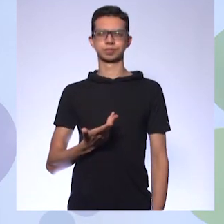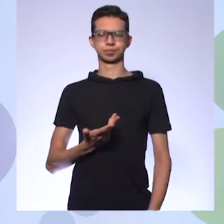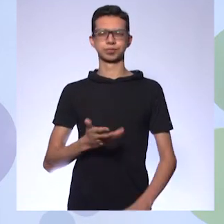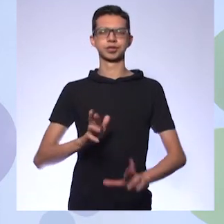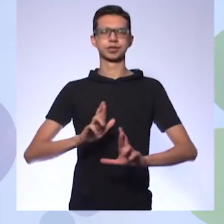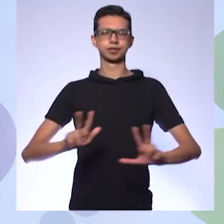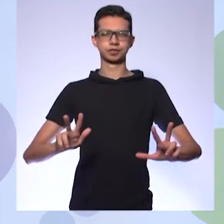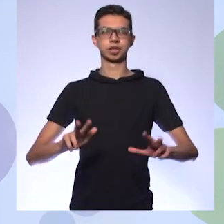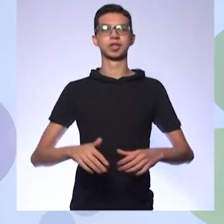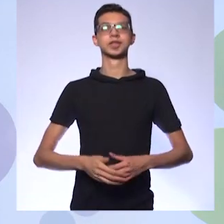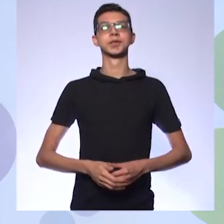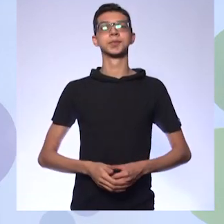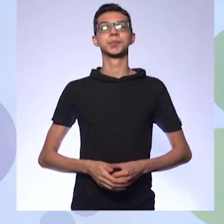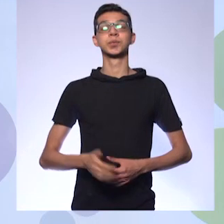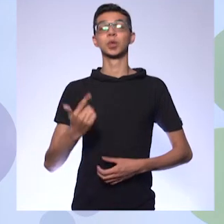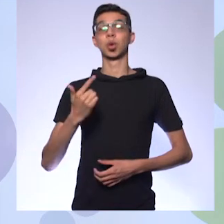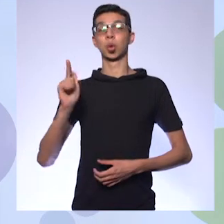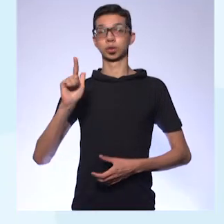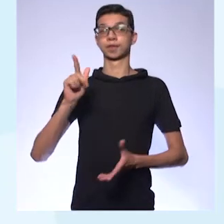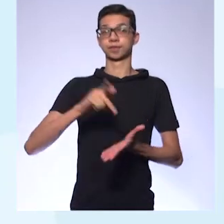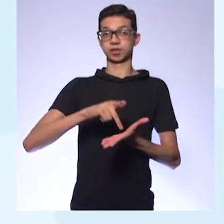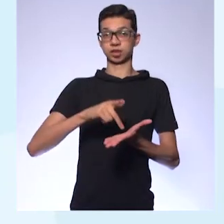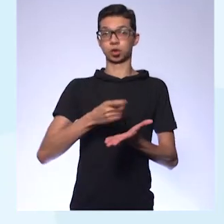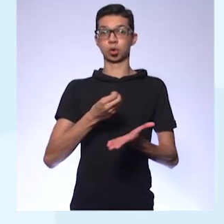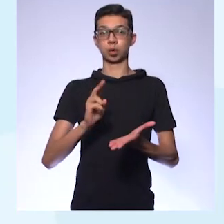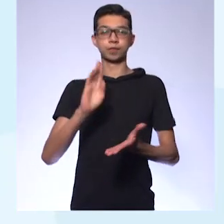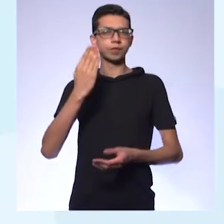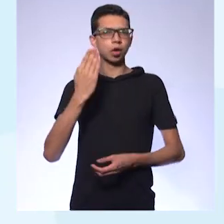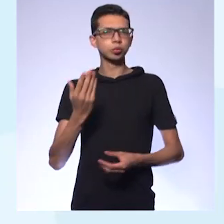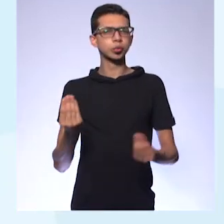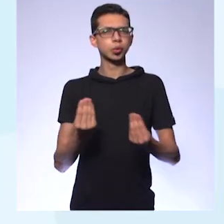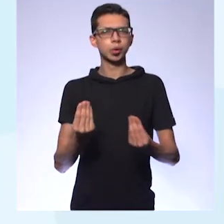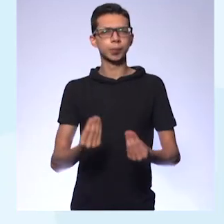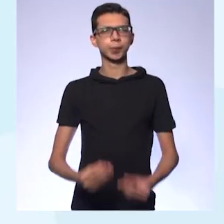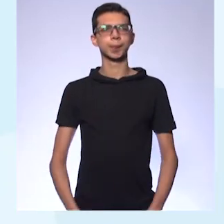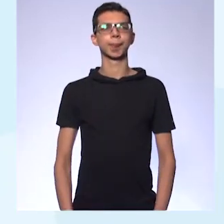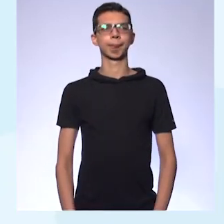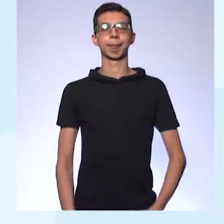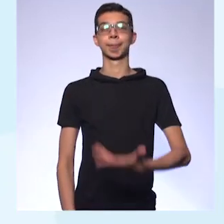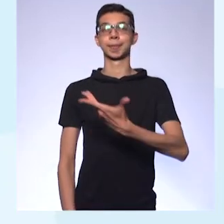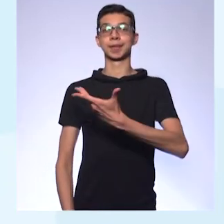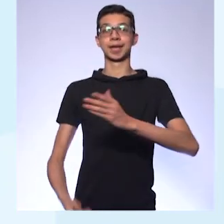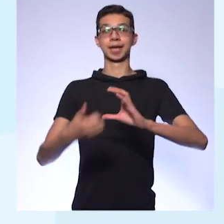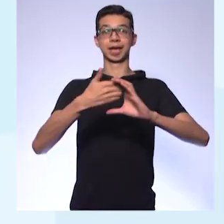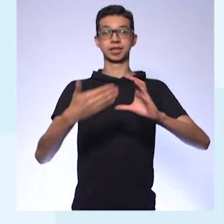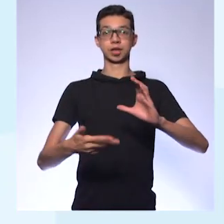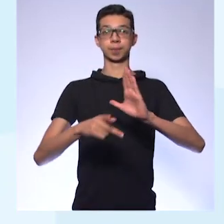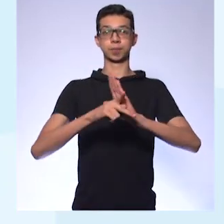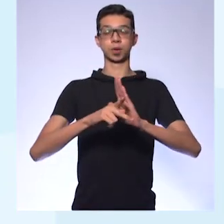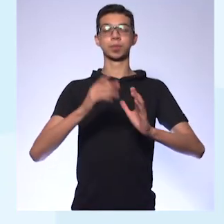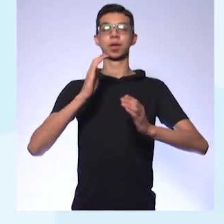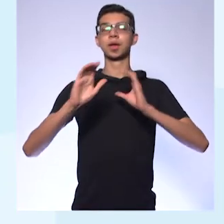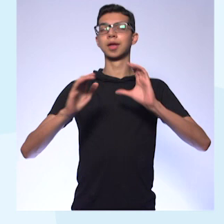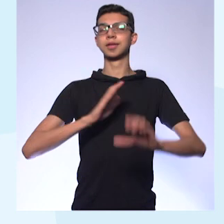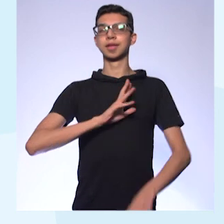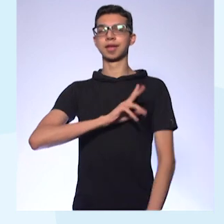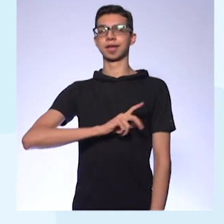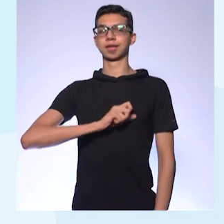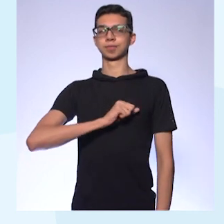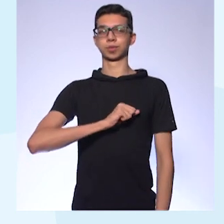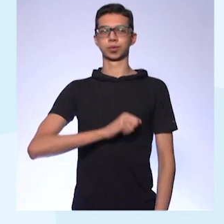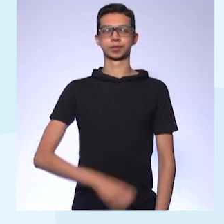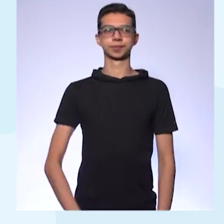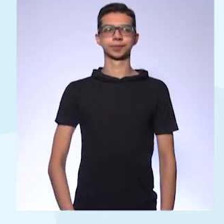divisão. Próxima, verdadeiro ou falso? São características das cantigas de amor. De amor. O eu